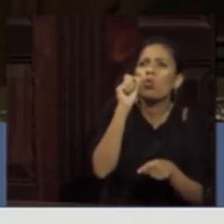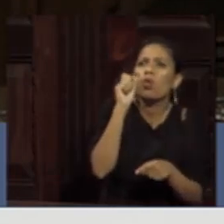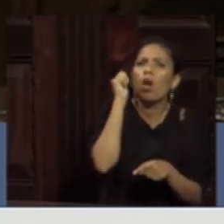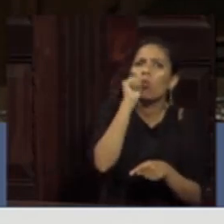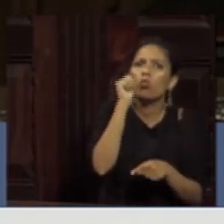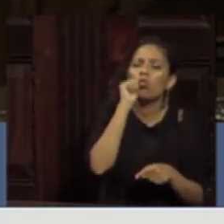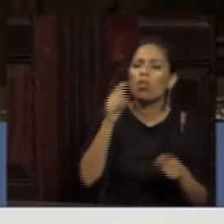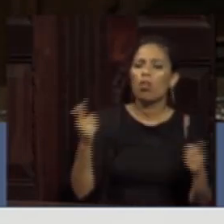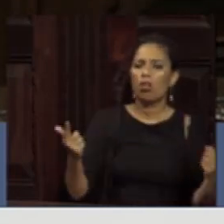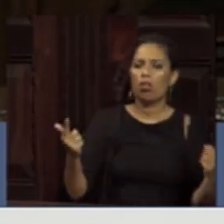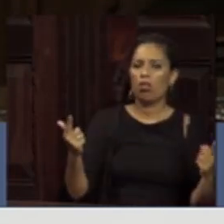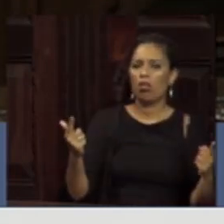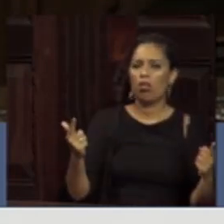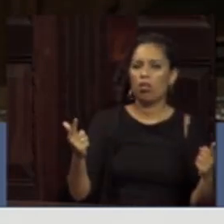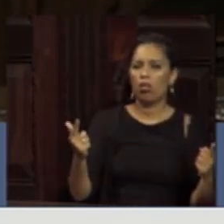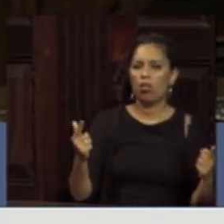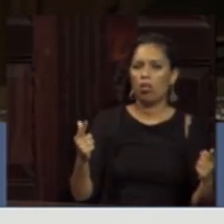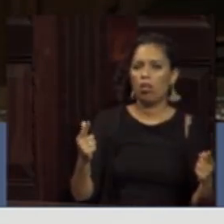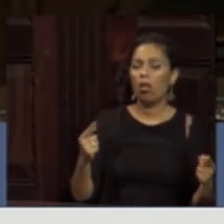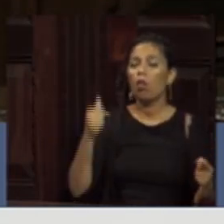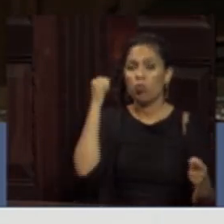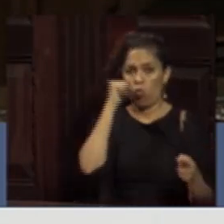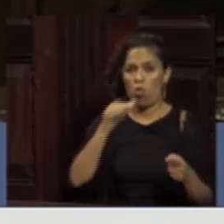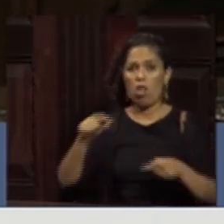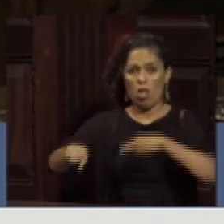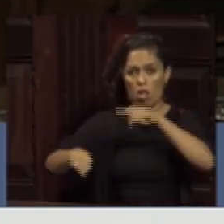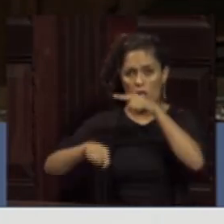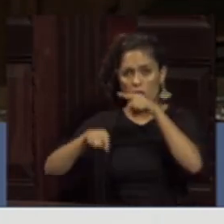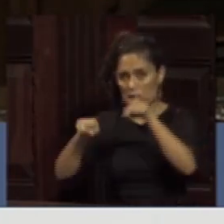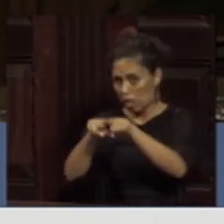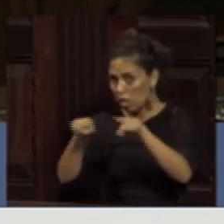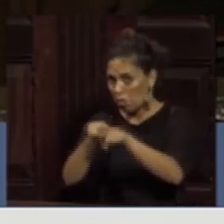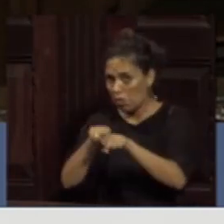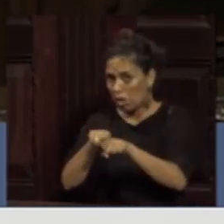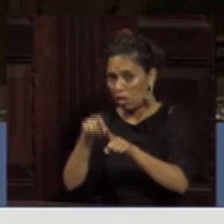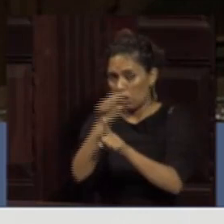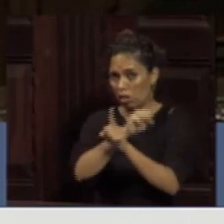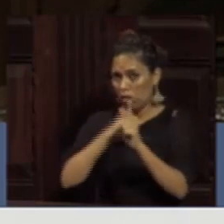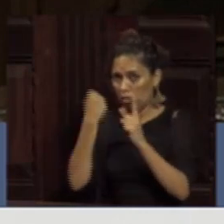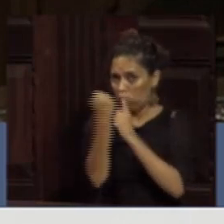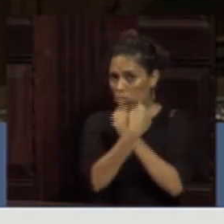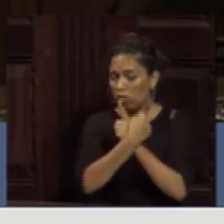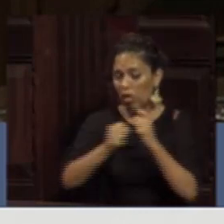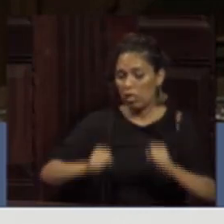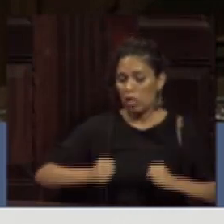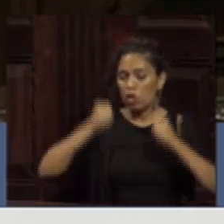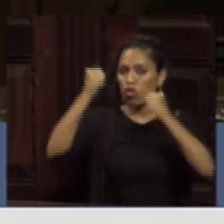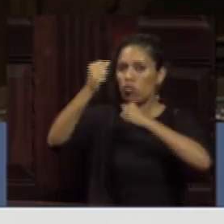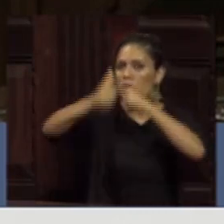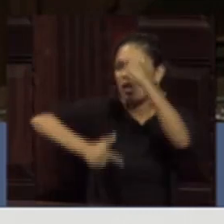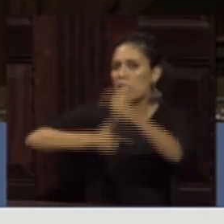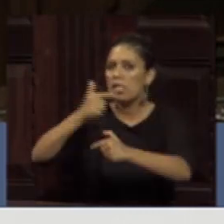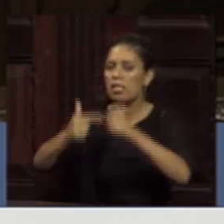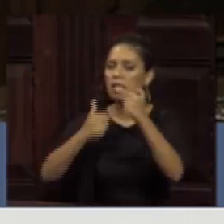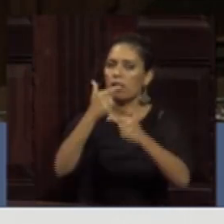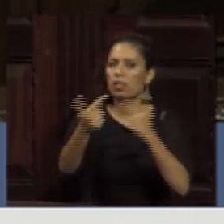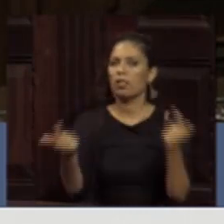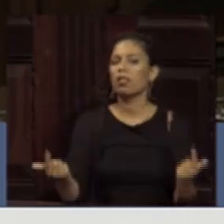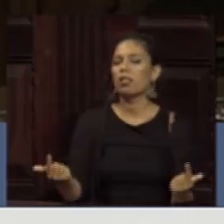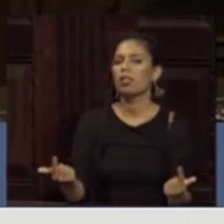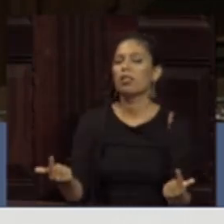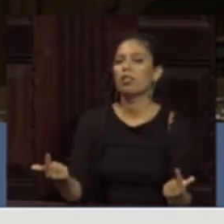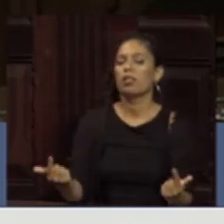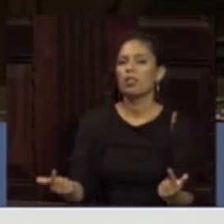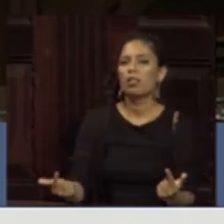política, econômica e social que tem que ser travada